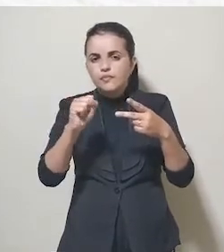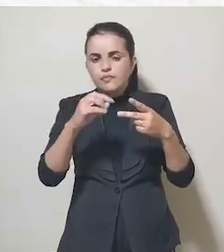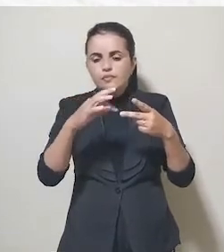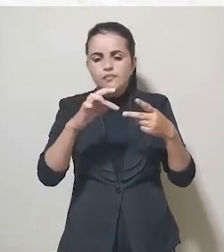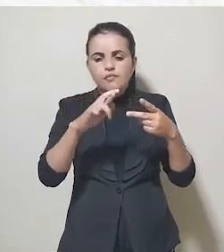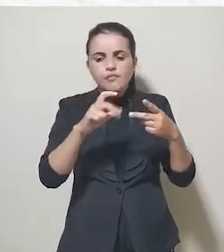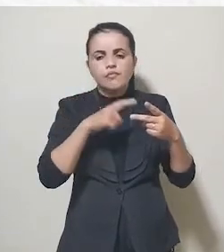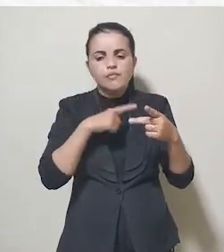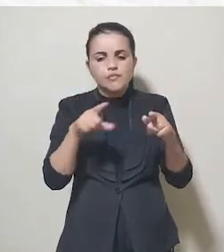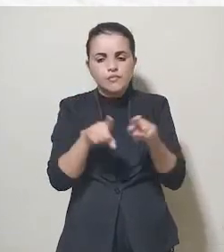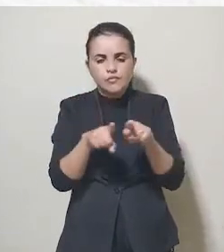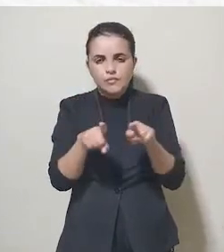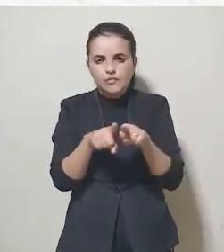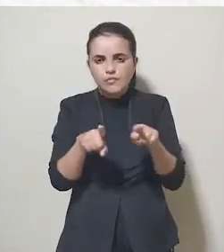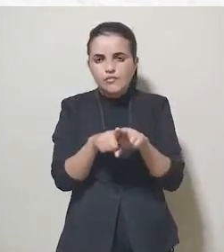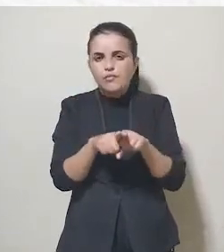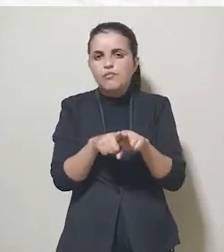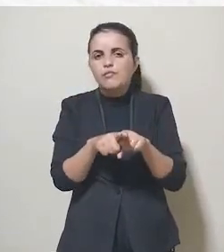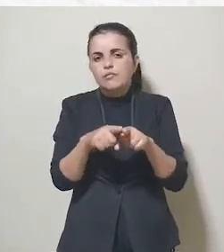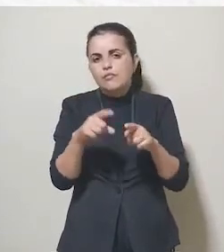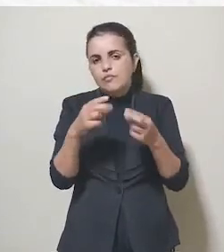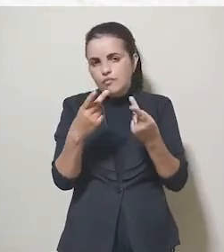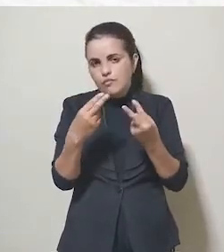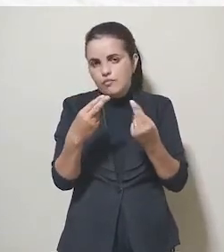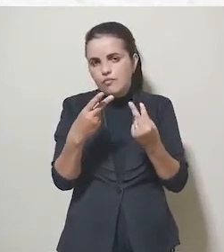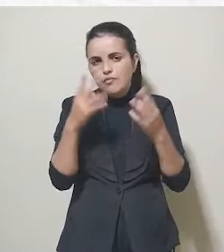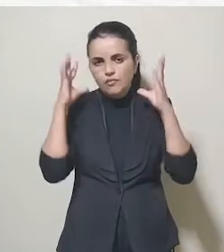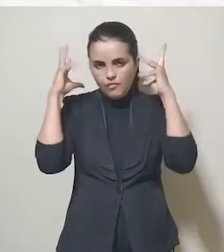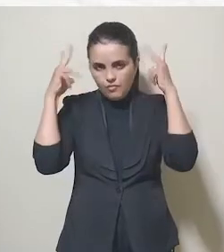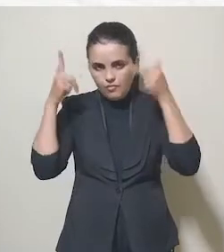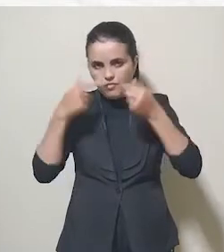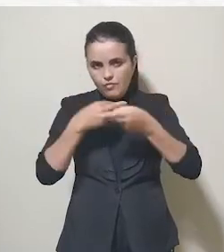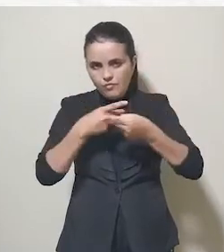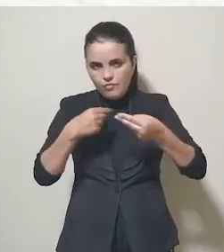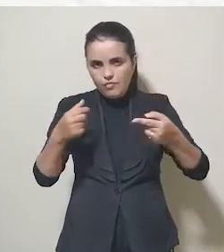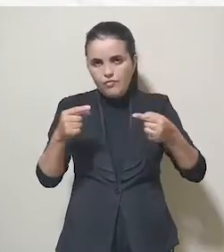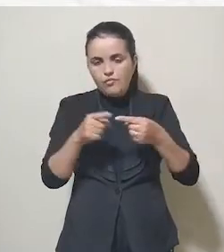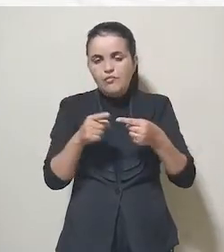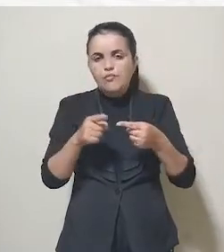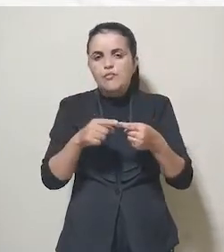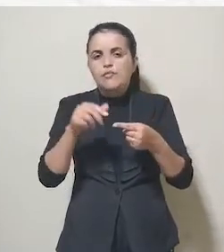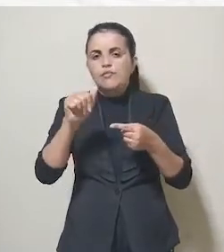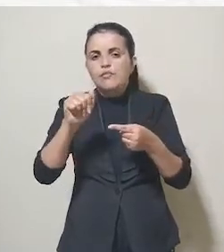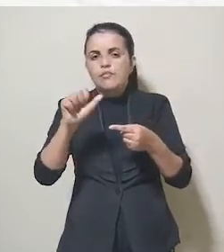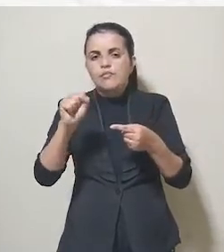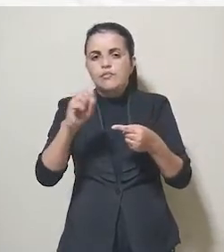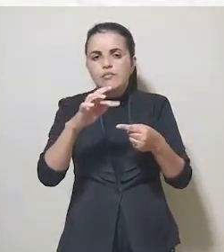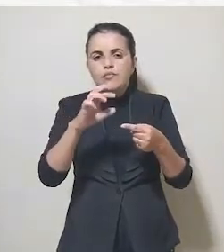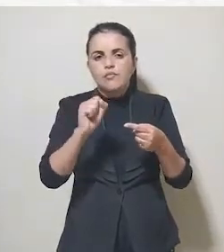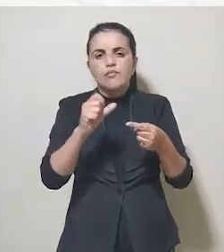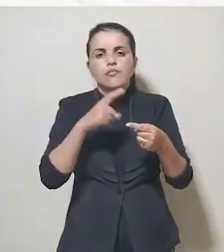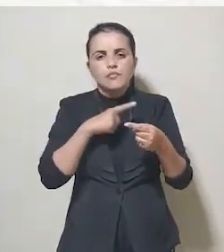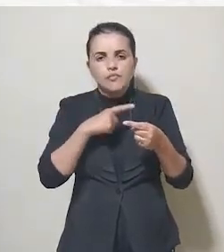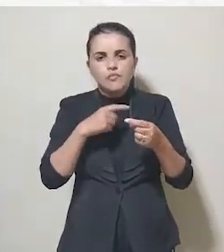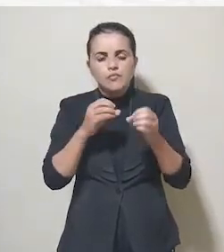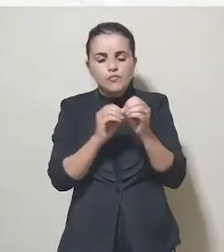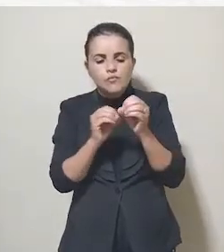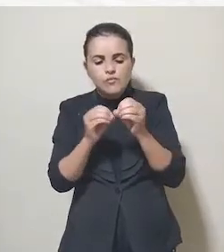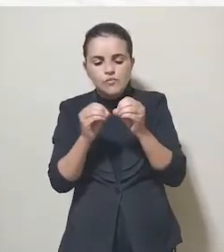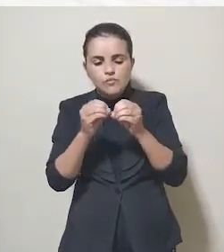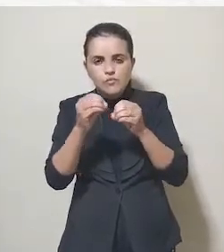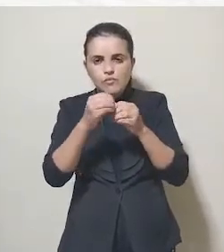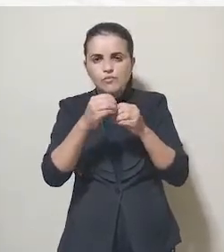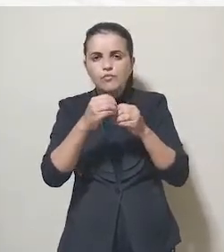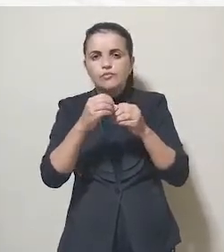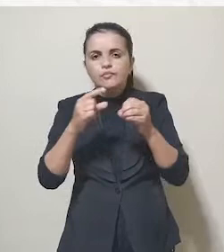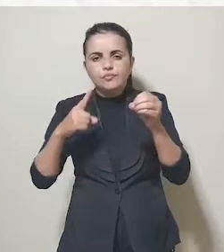como nos demais animais, a gente tem a reprodução sexuada. As células reprodutoras femininas são os óvulos e as masculinas são